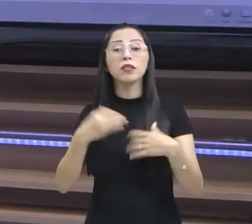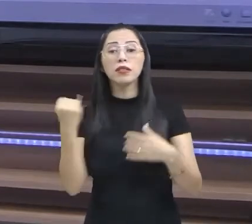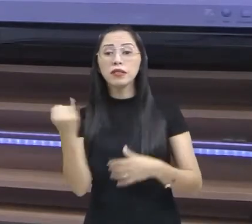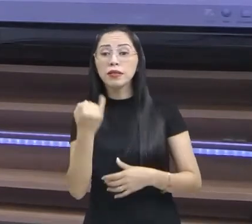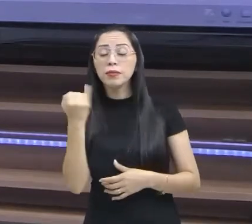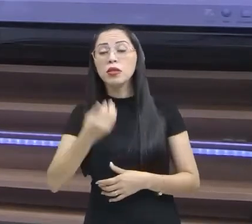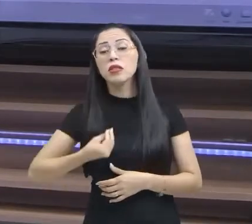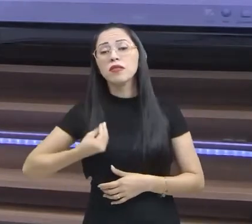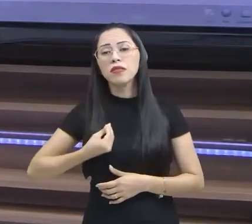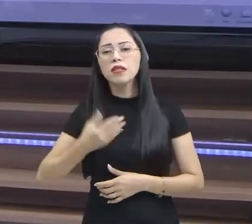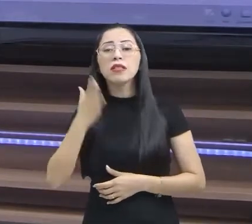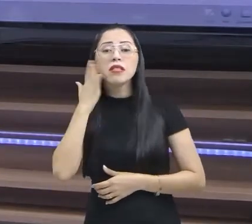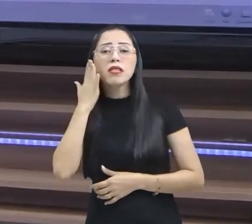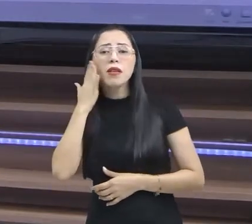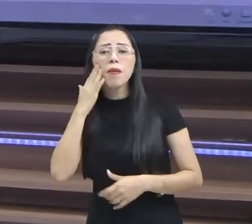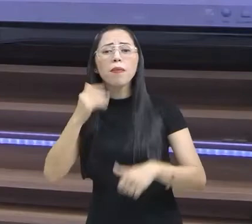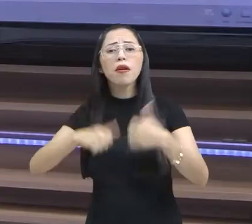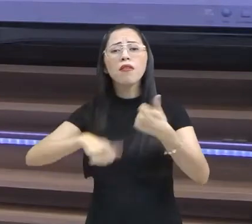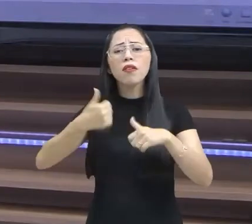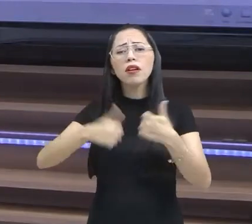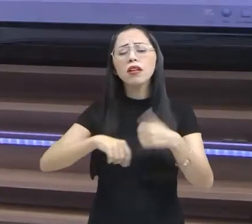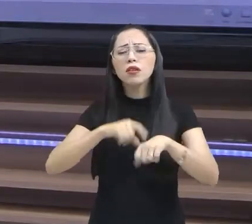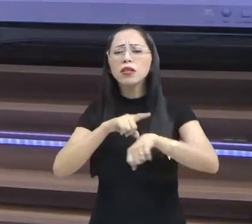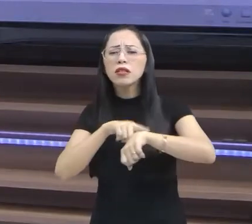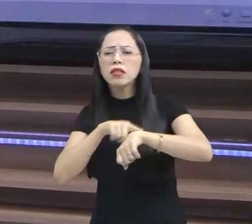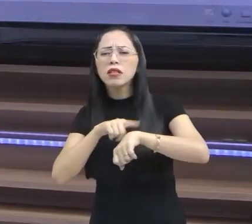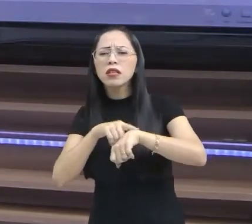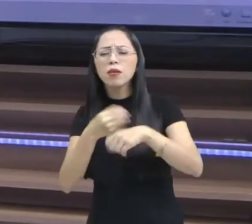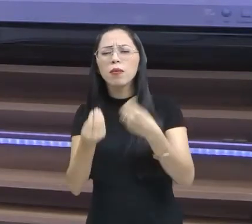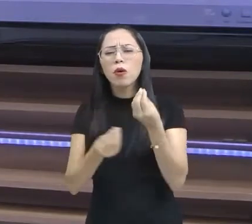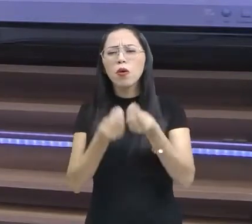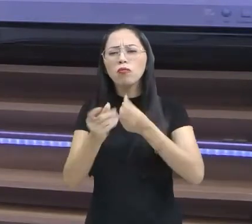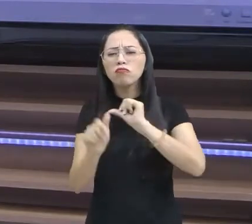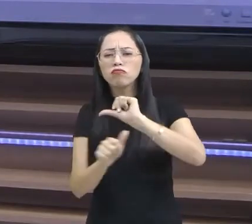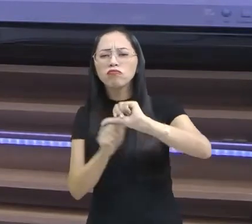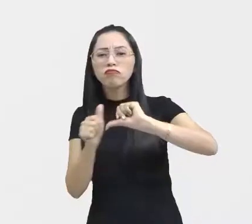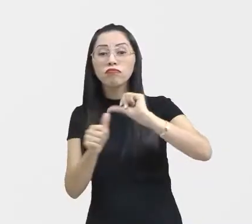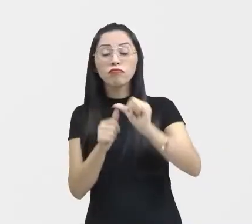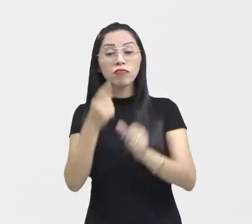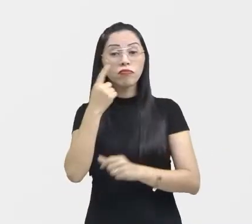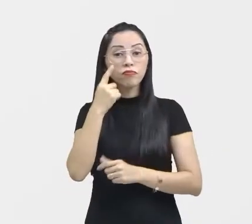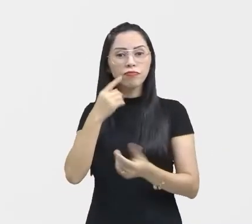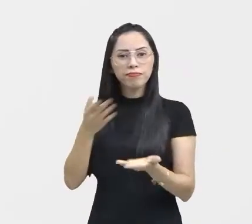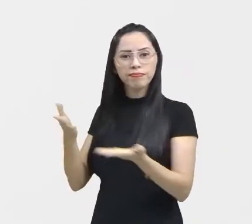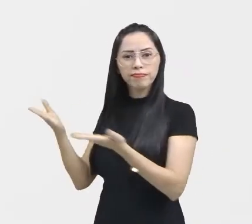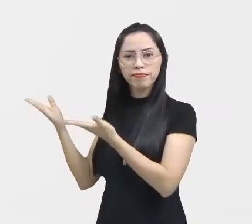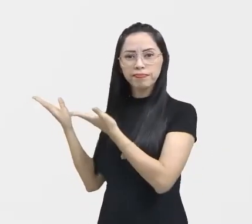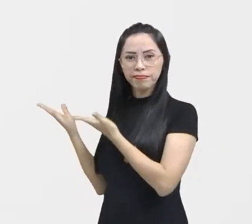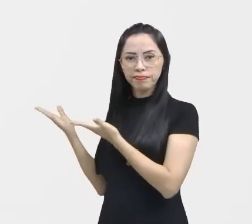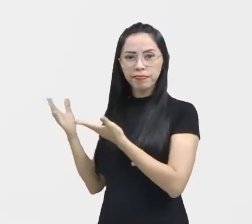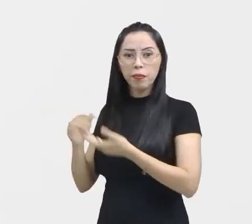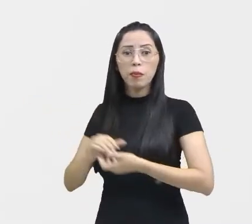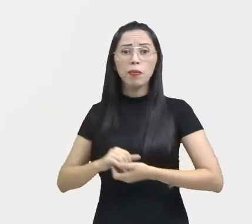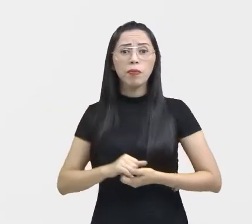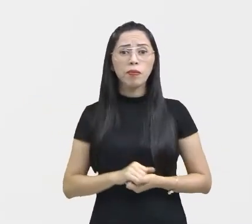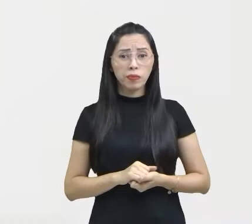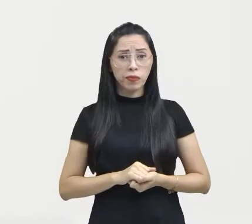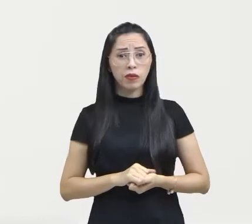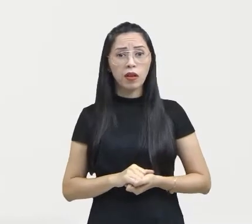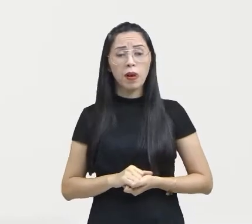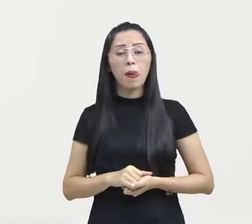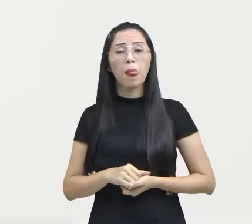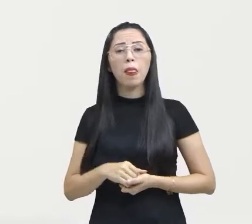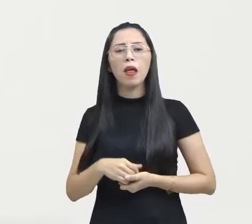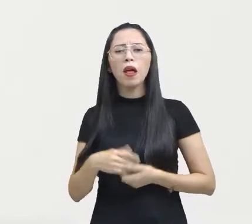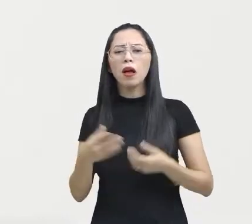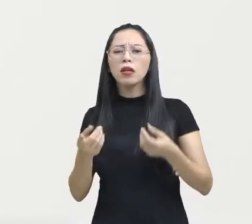saber medir o tempo e saber fazer a conversão do tempo. De olho na tela. As unidades de medida